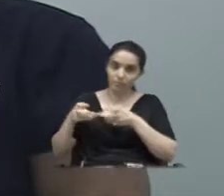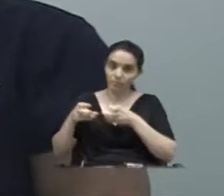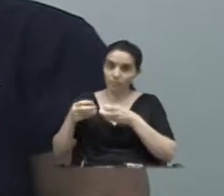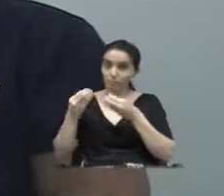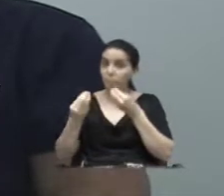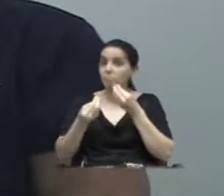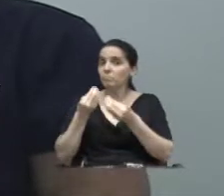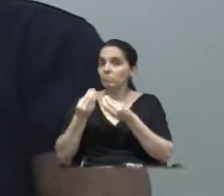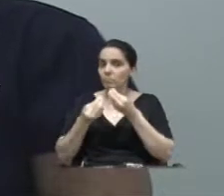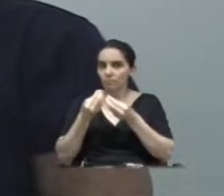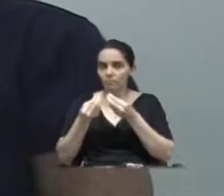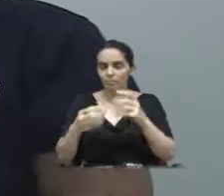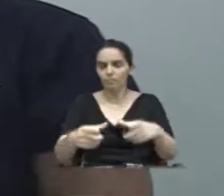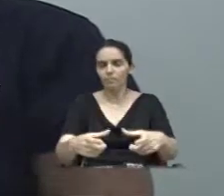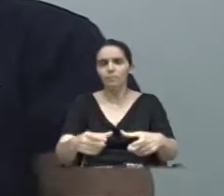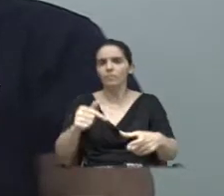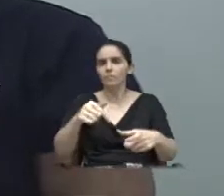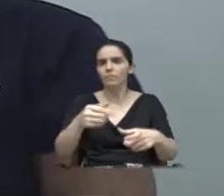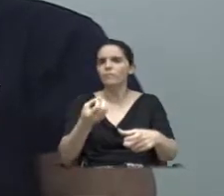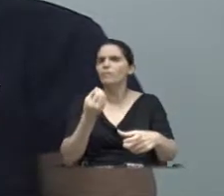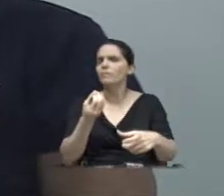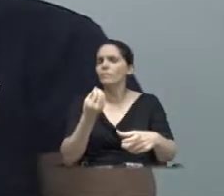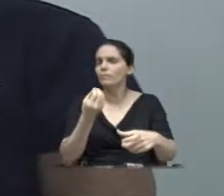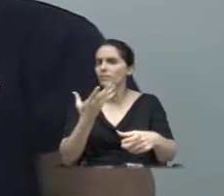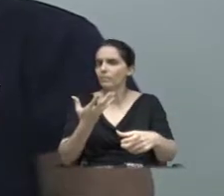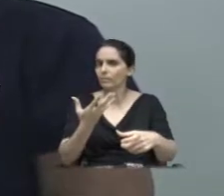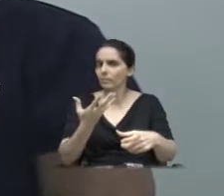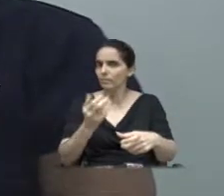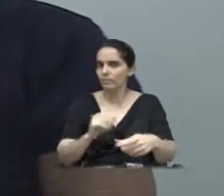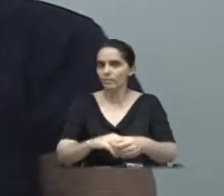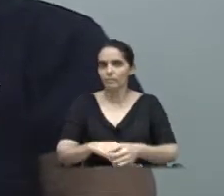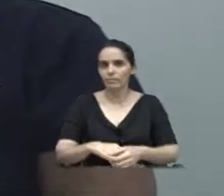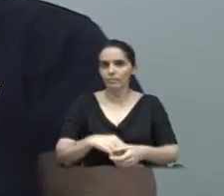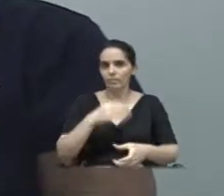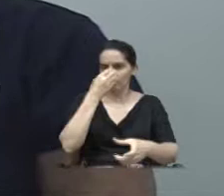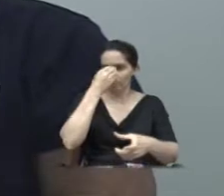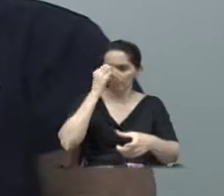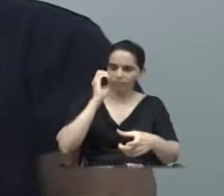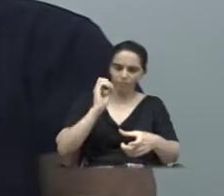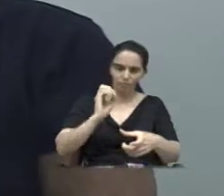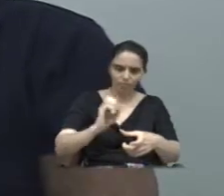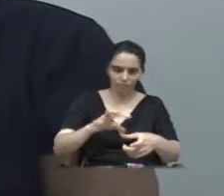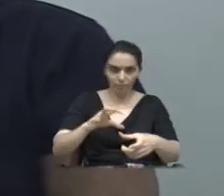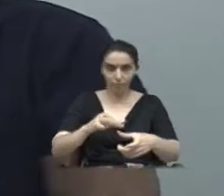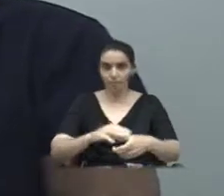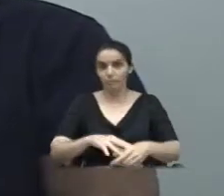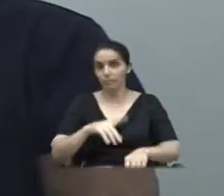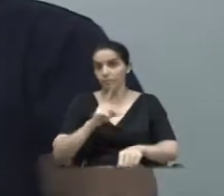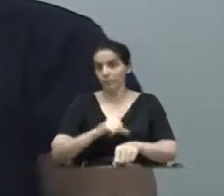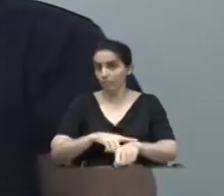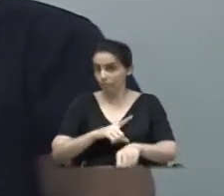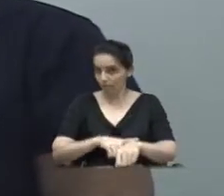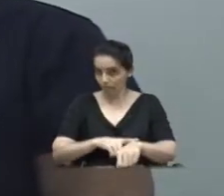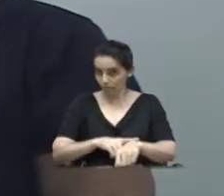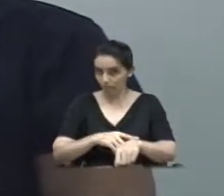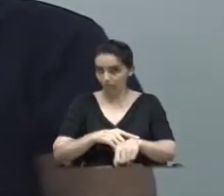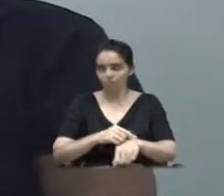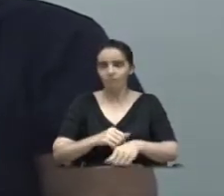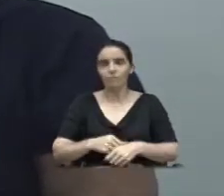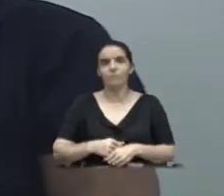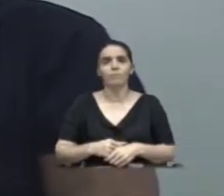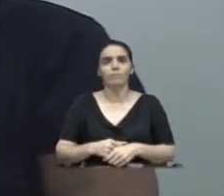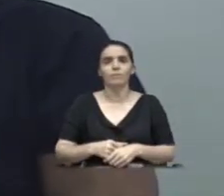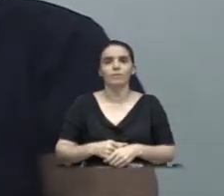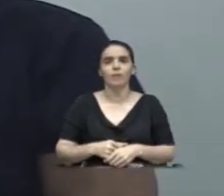os ecopontos. Estão praticamente abandonados. Os horários, como a Érica falou, não tem um